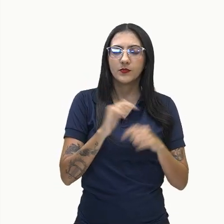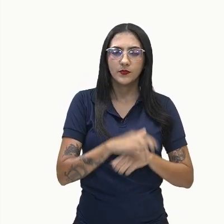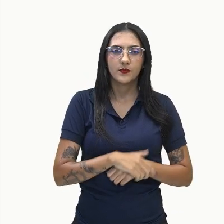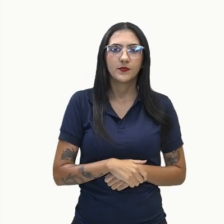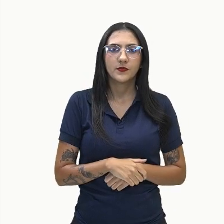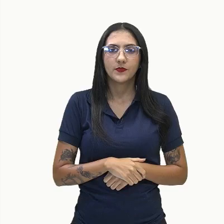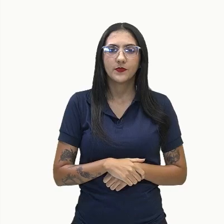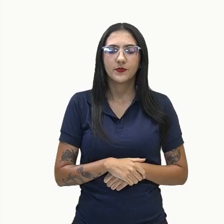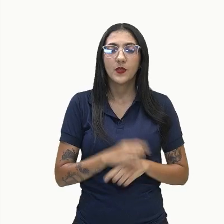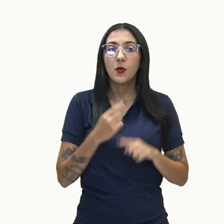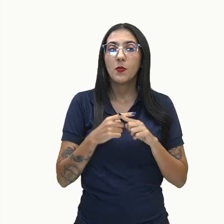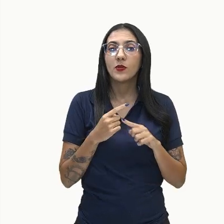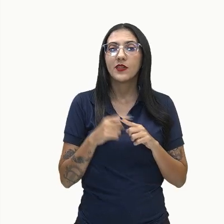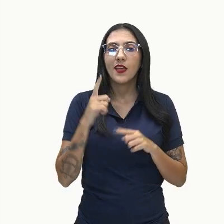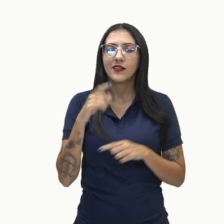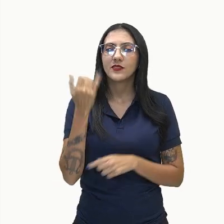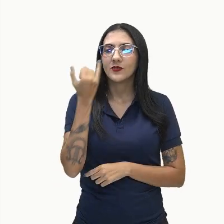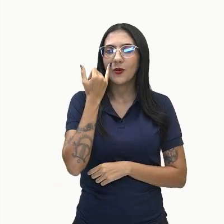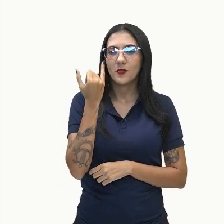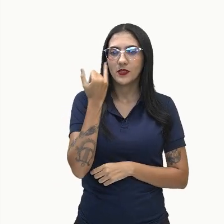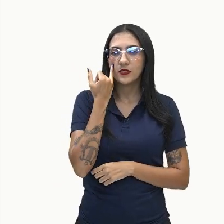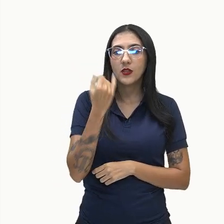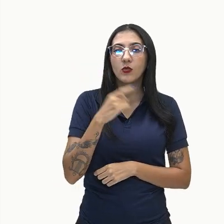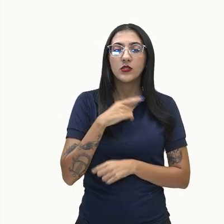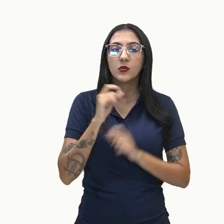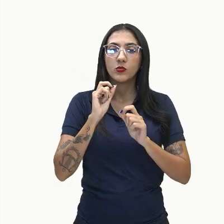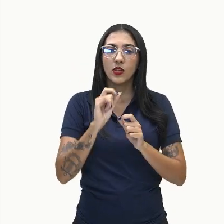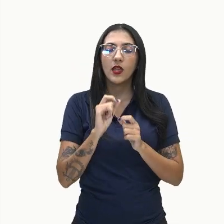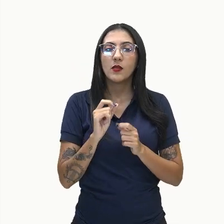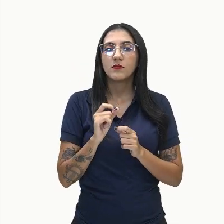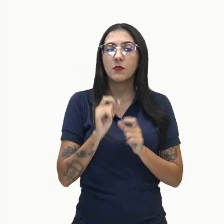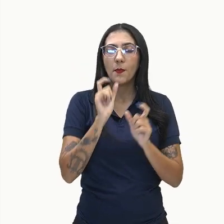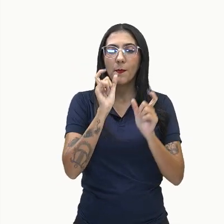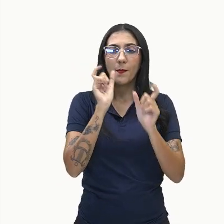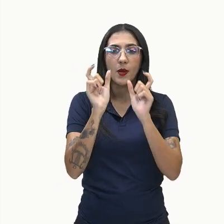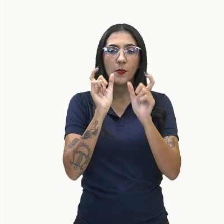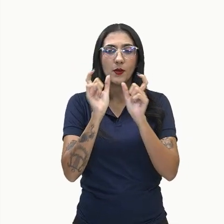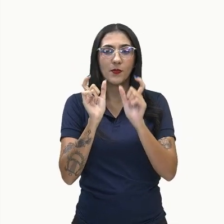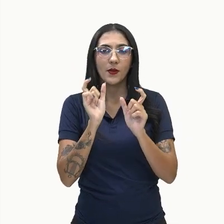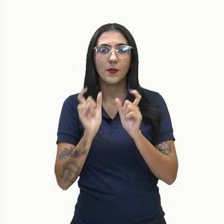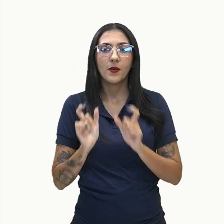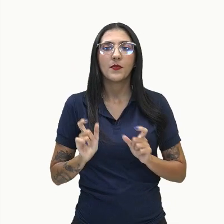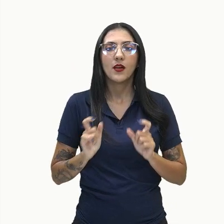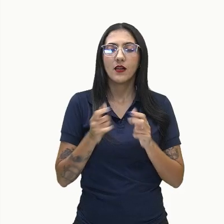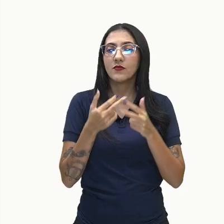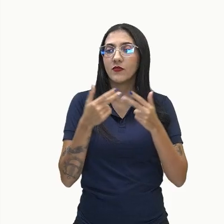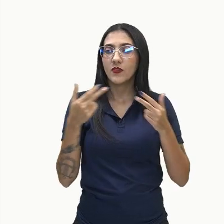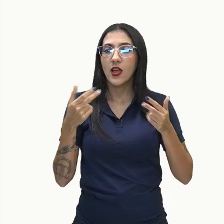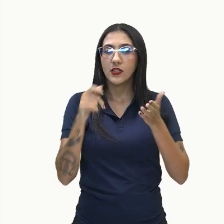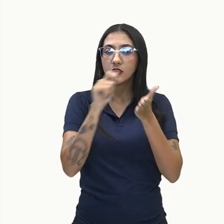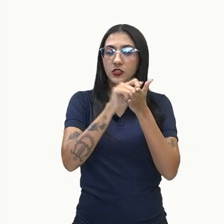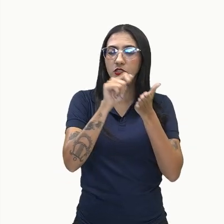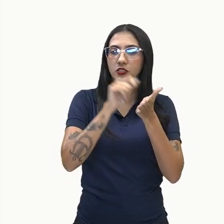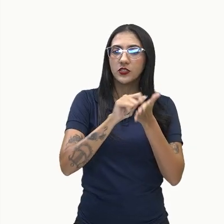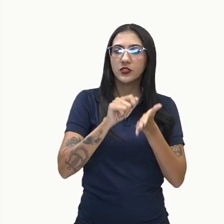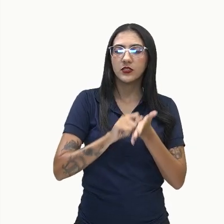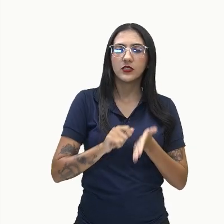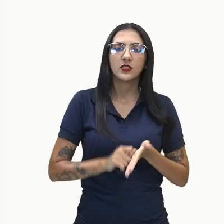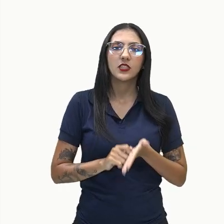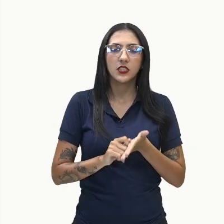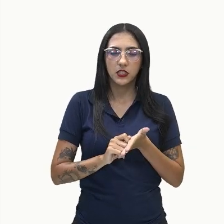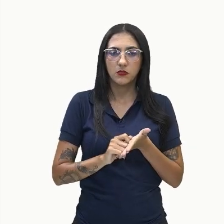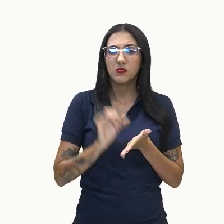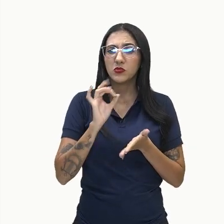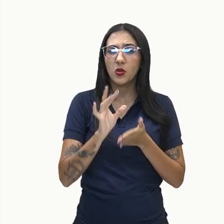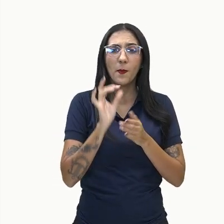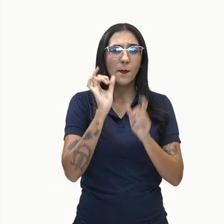Porque a minha mensagem está constituída, está formada de palavras, está constituída apenas